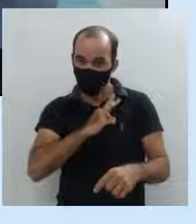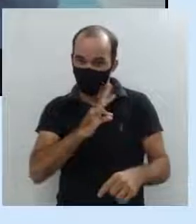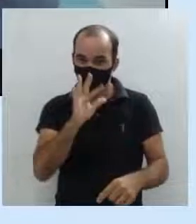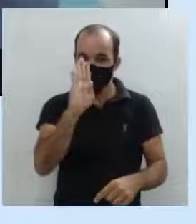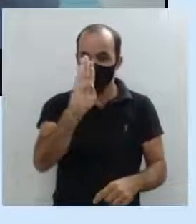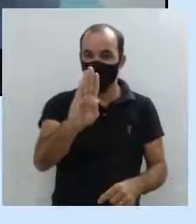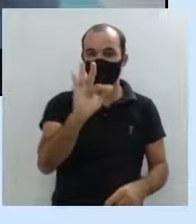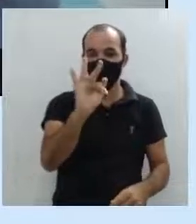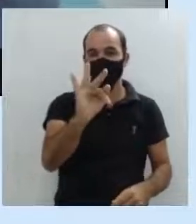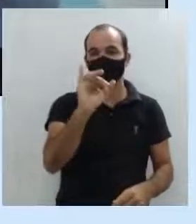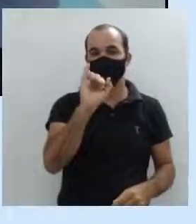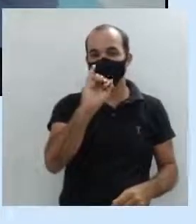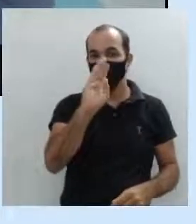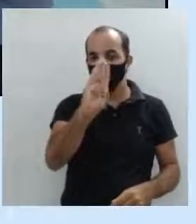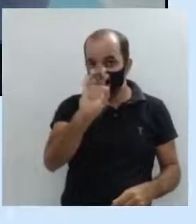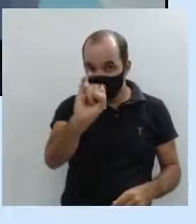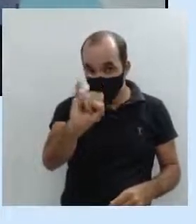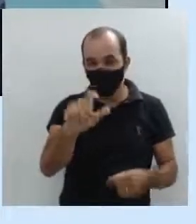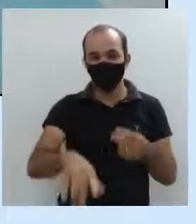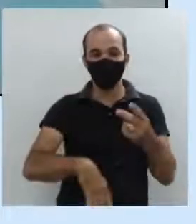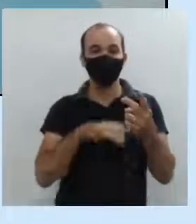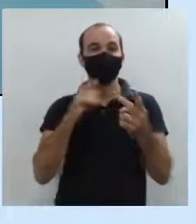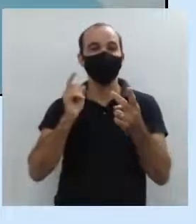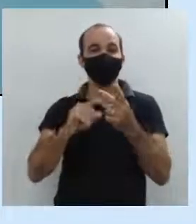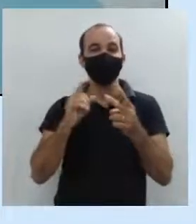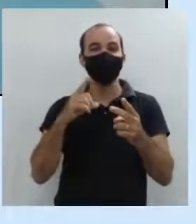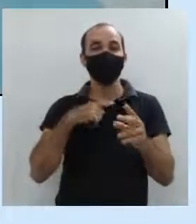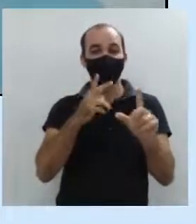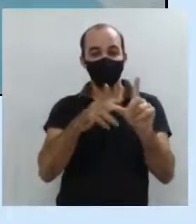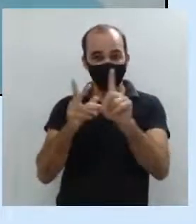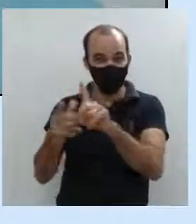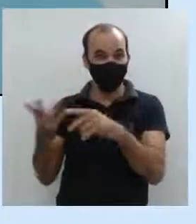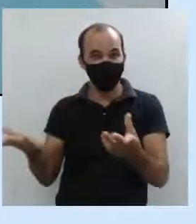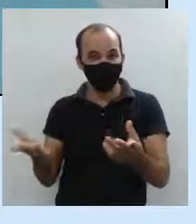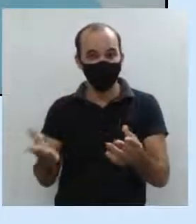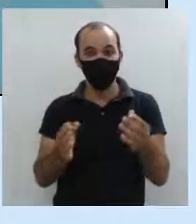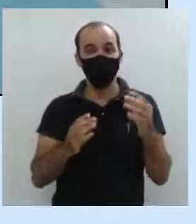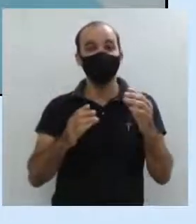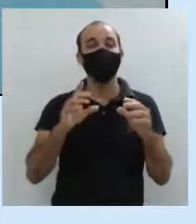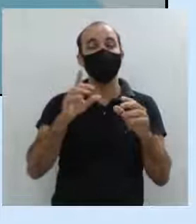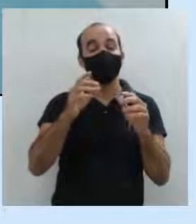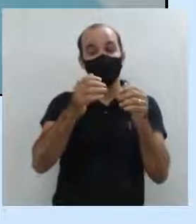A Aninha quer participar também, quer ganhar o seu presente. Pode um